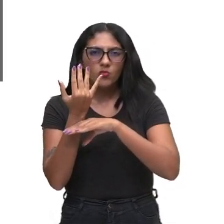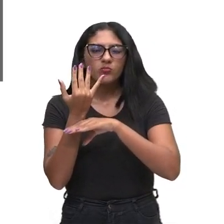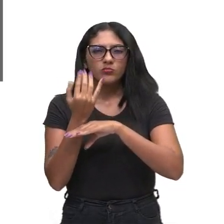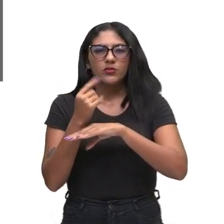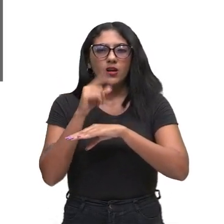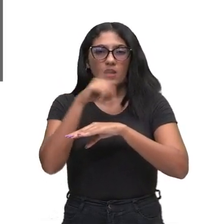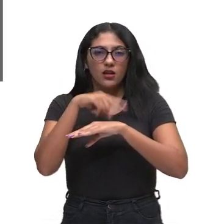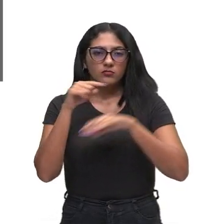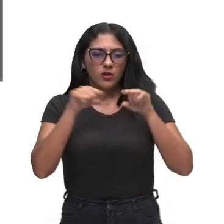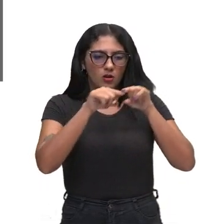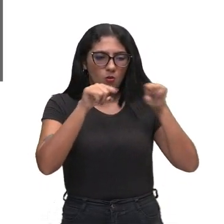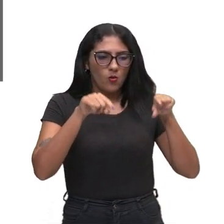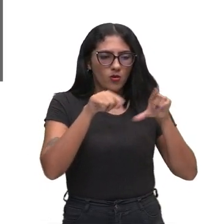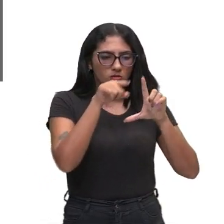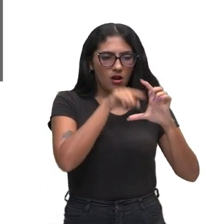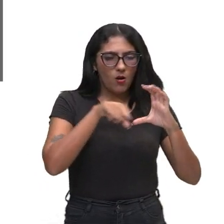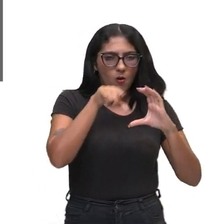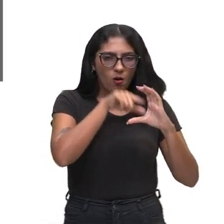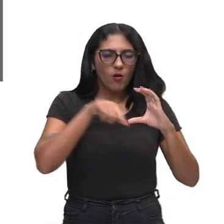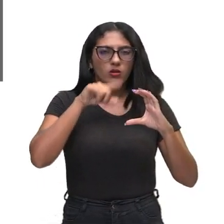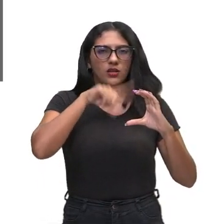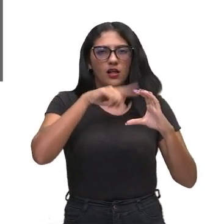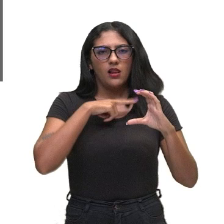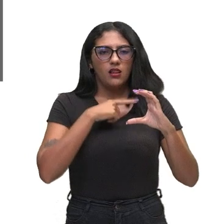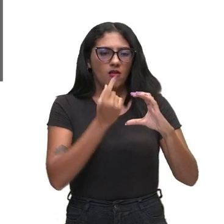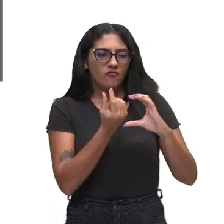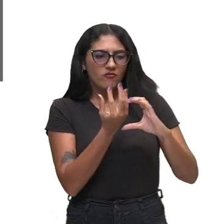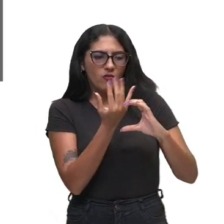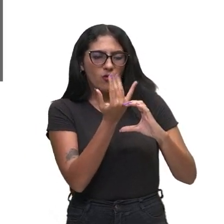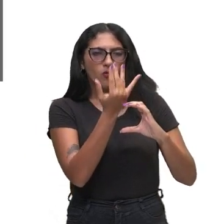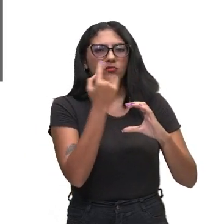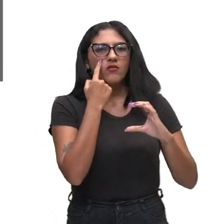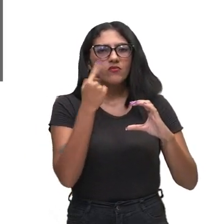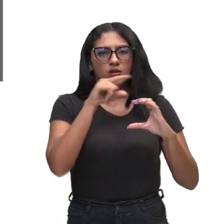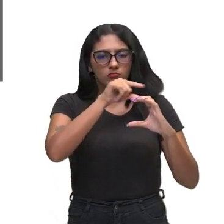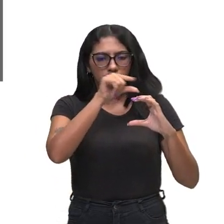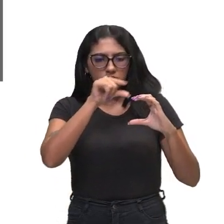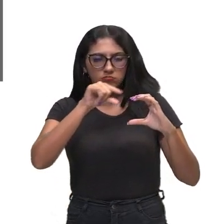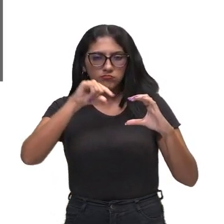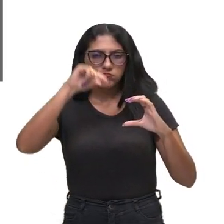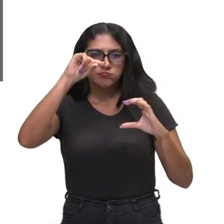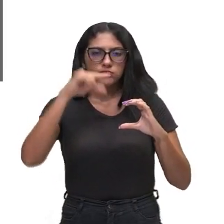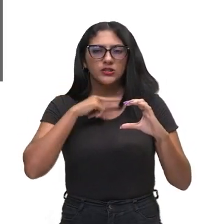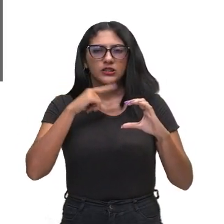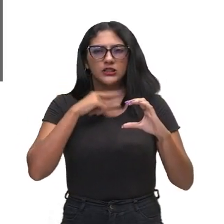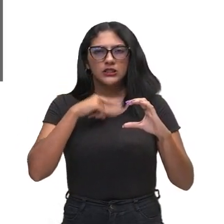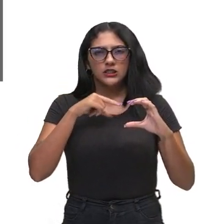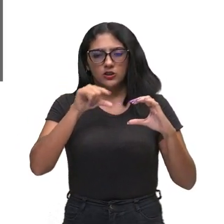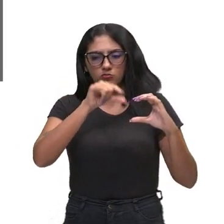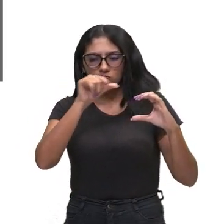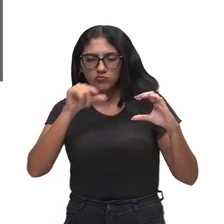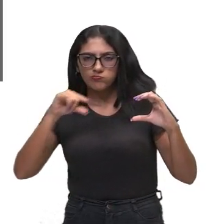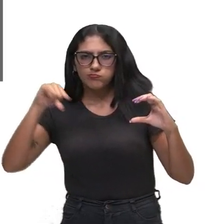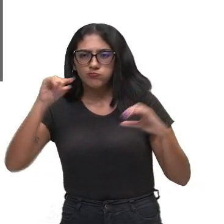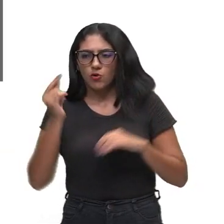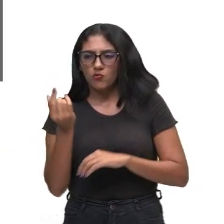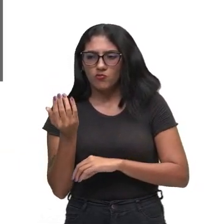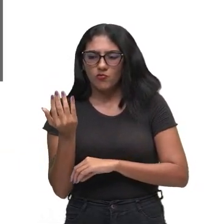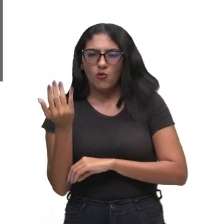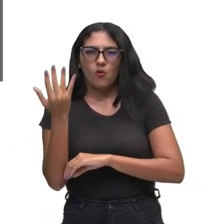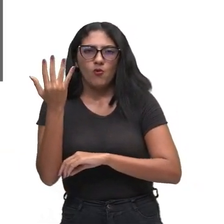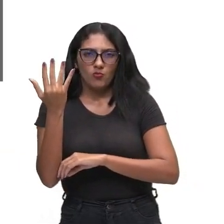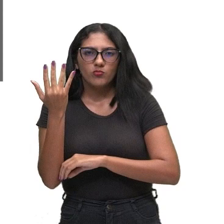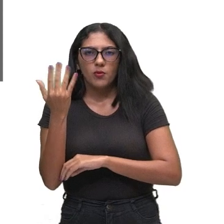aí, acima dela está o fogo e está havendo uma região de escape desse vapor para o meio